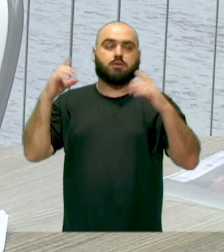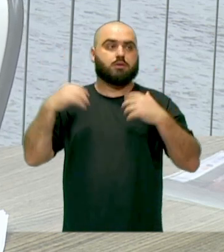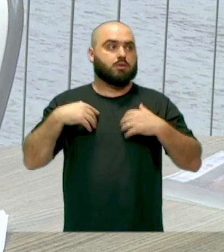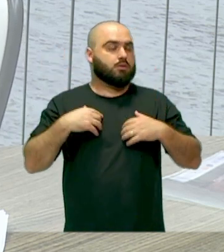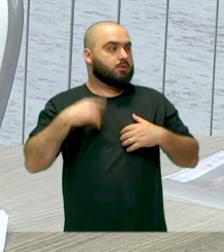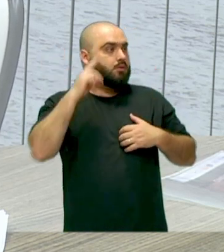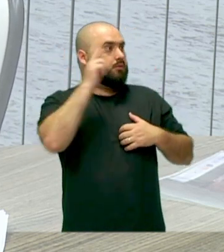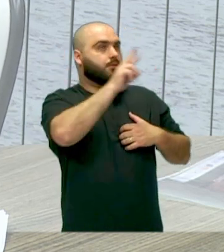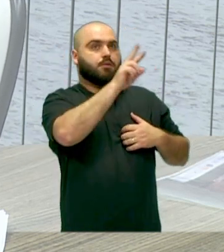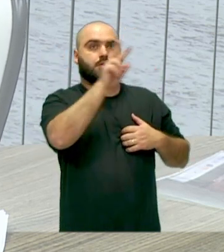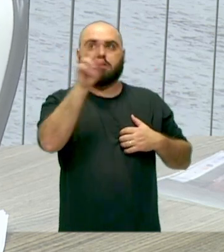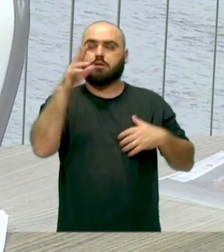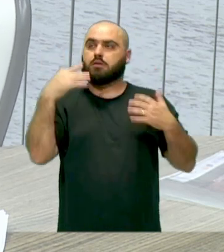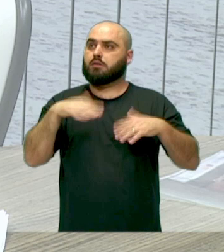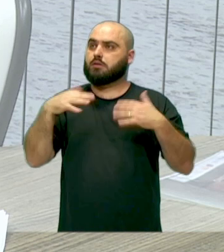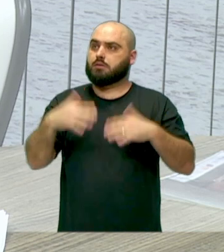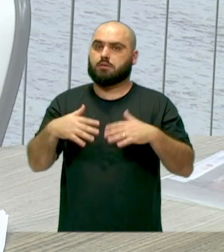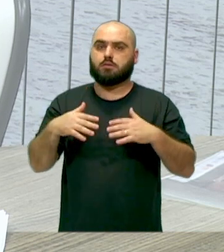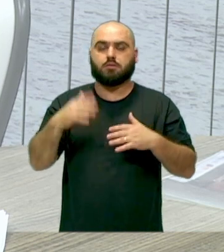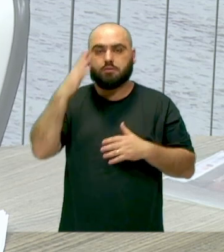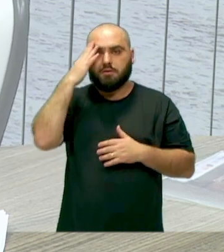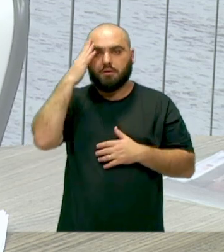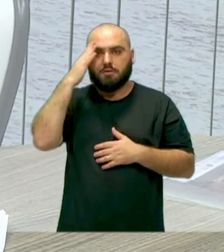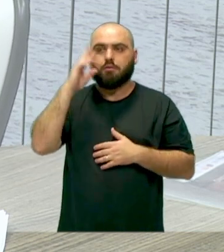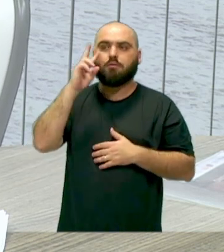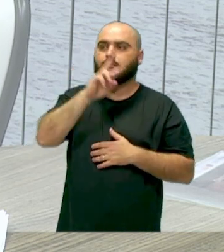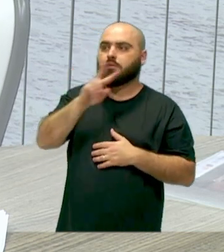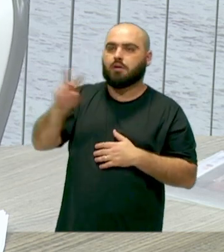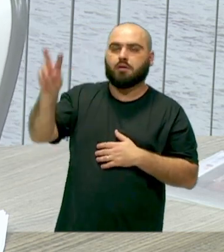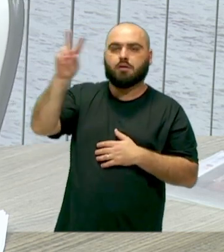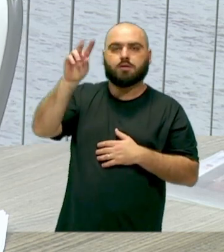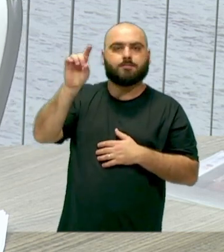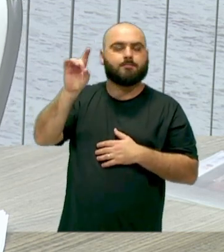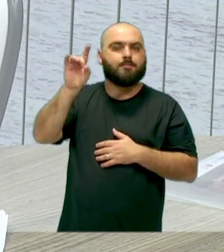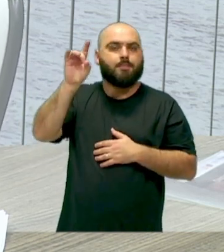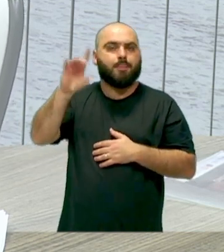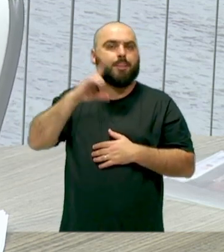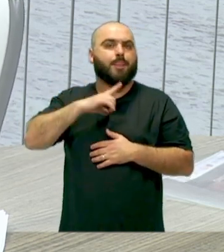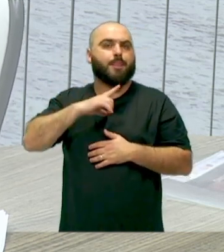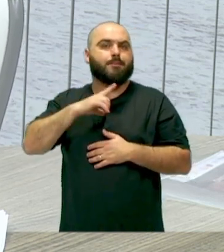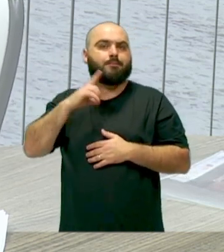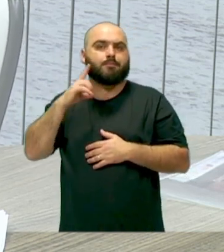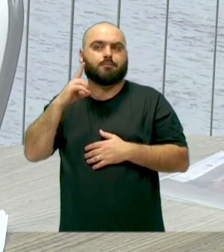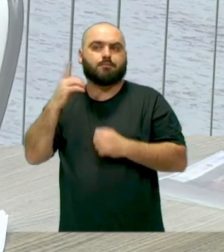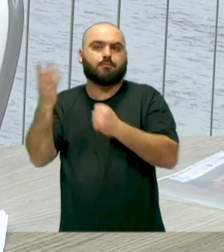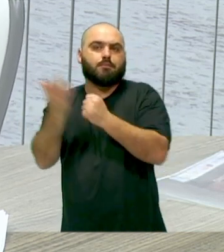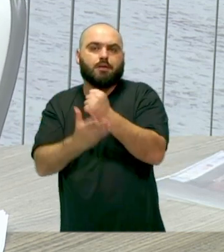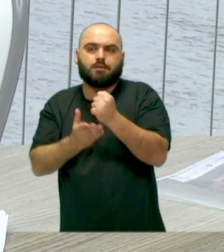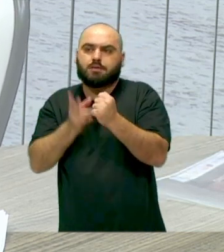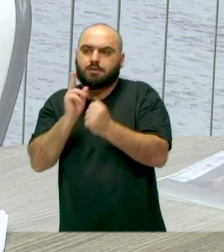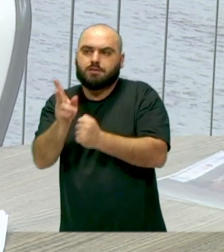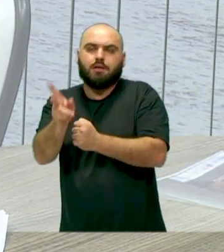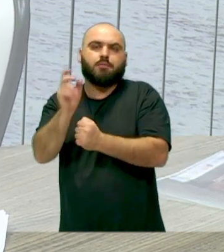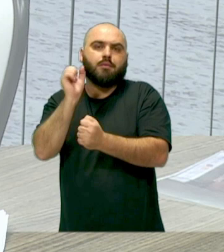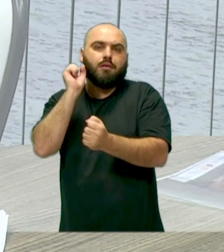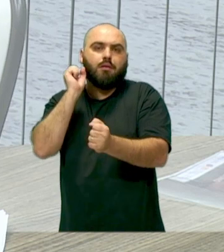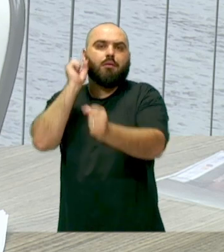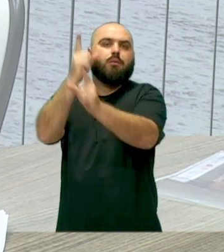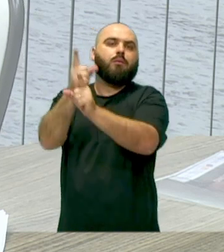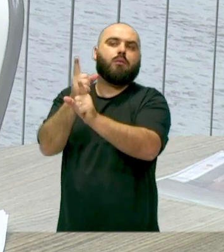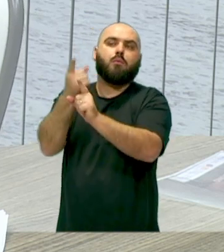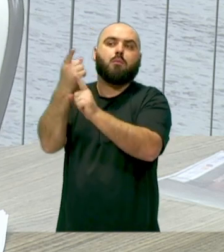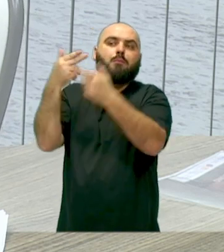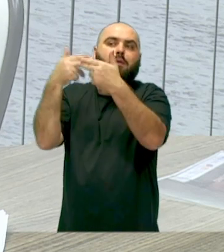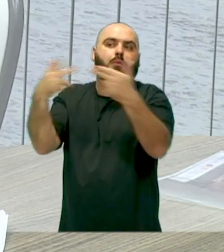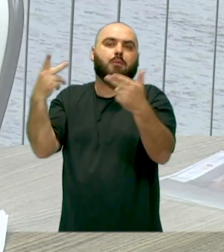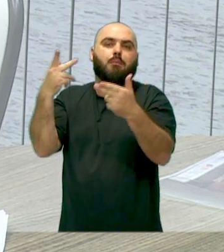realidade. Se olhar em volta, só ter um olhar mínimo, vai sempre encontrar algum caso